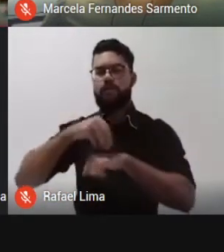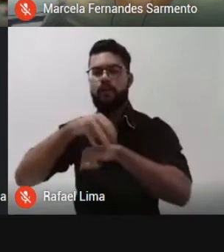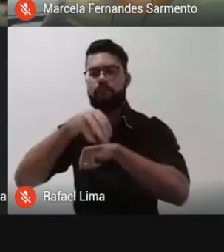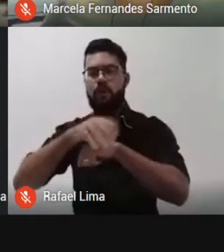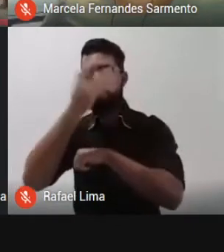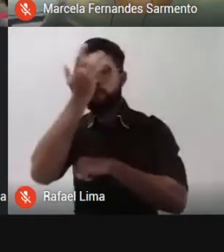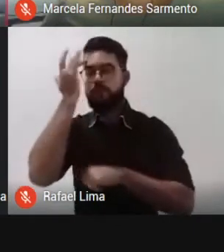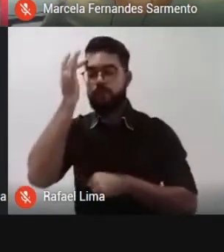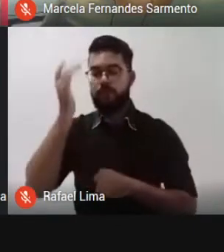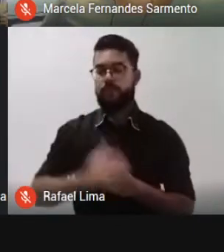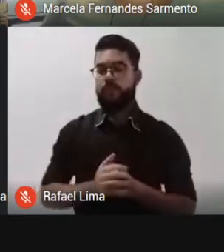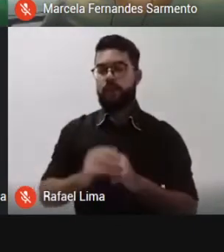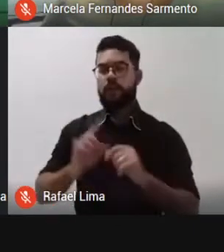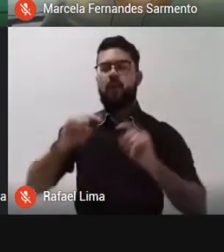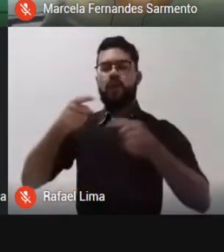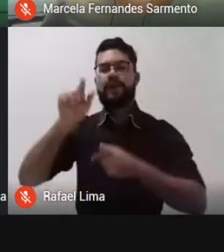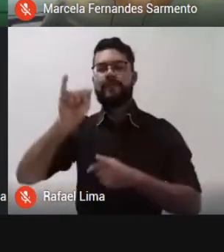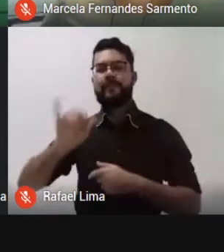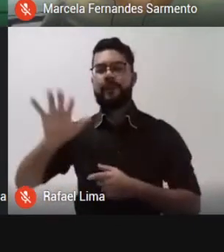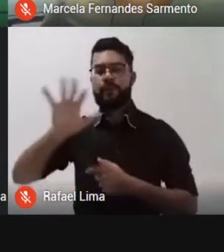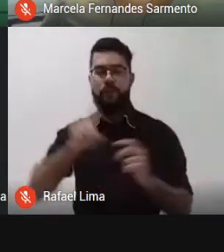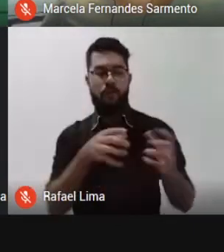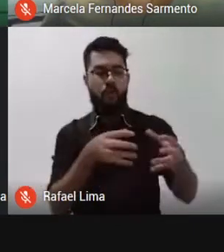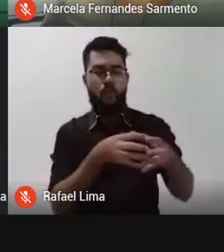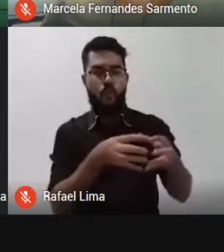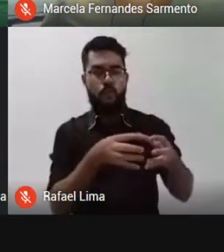foto do nosso grupo.